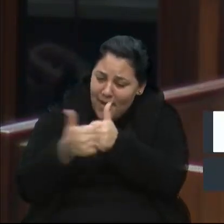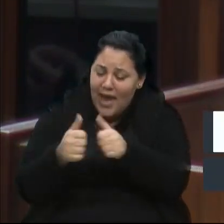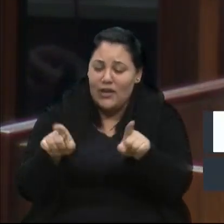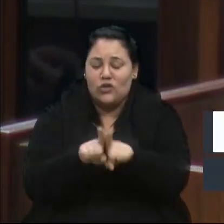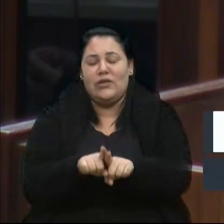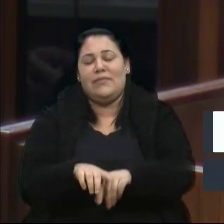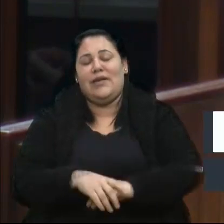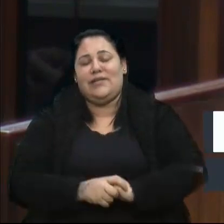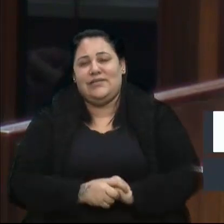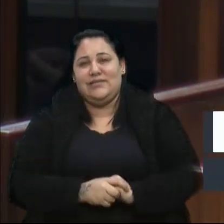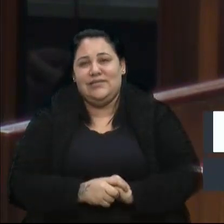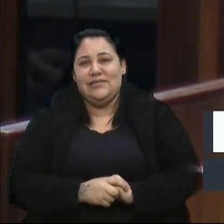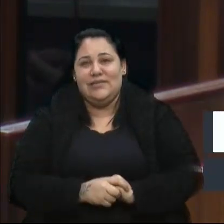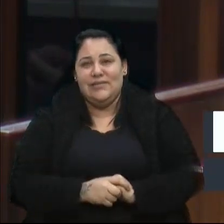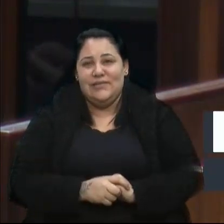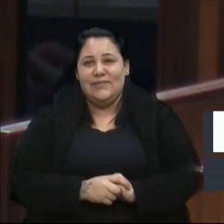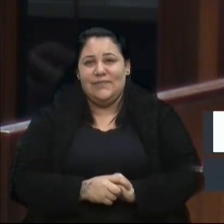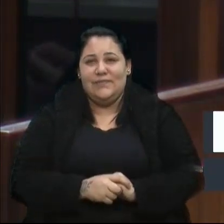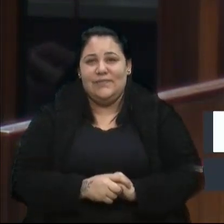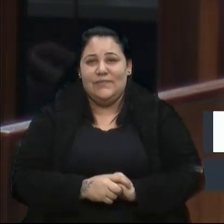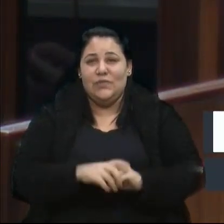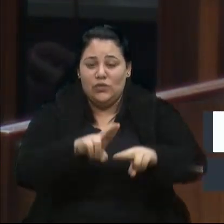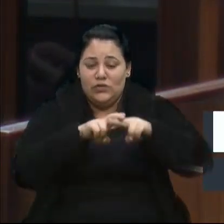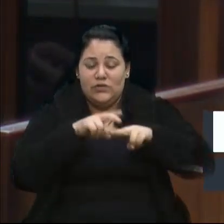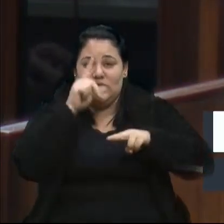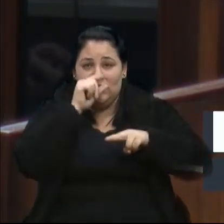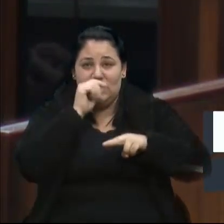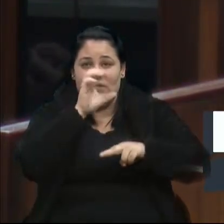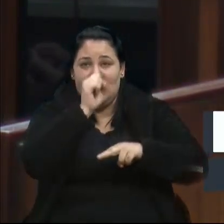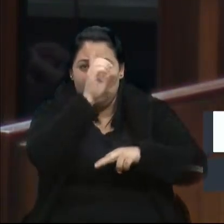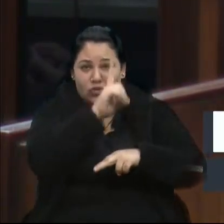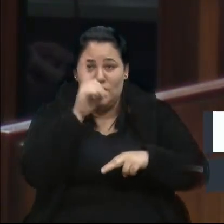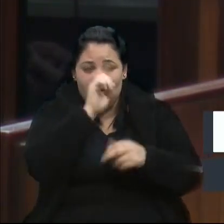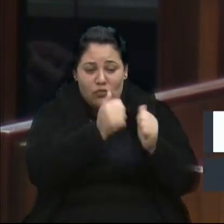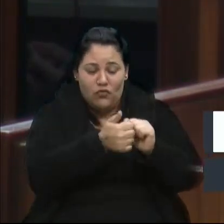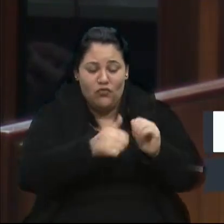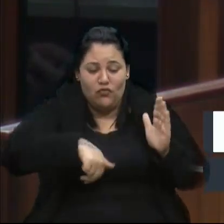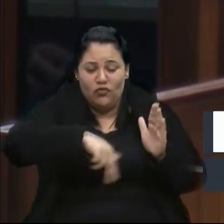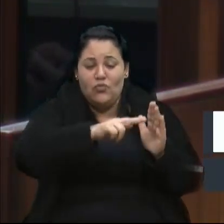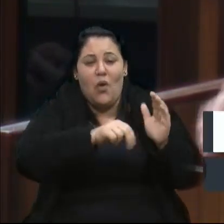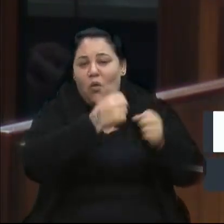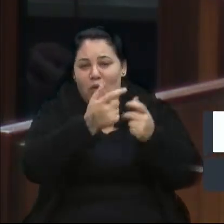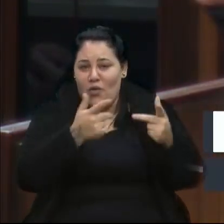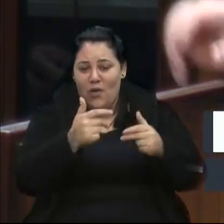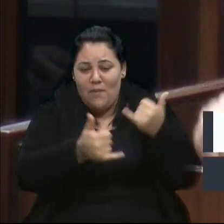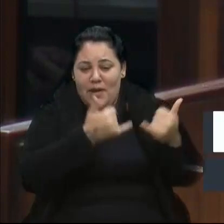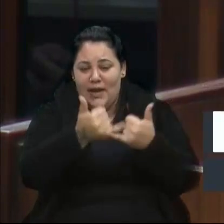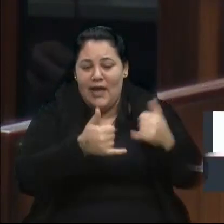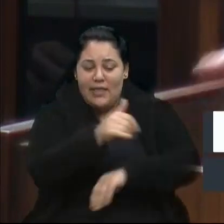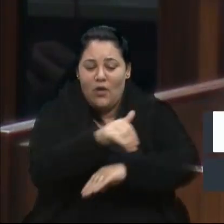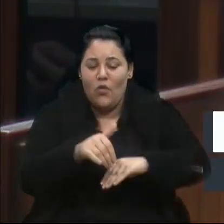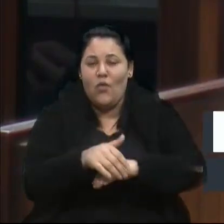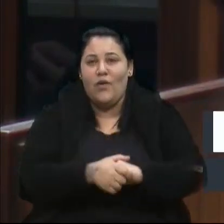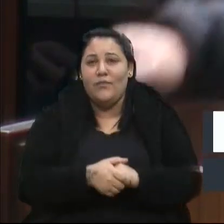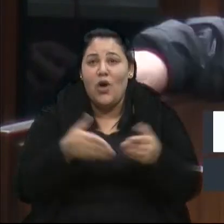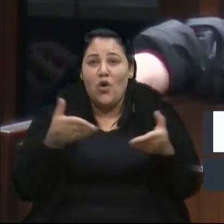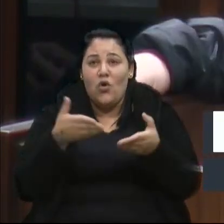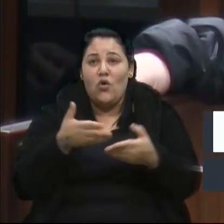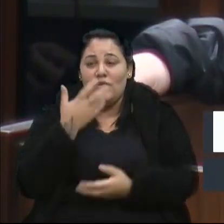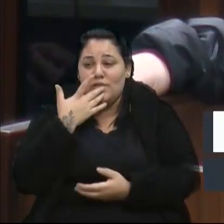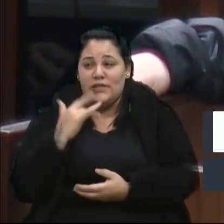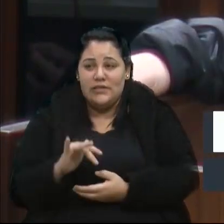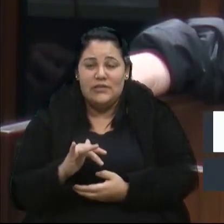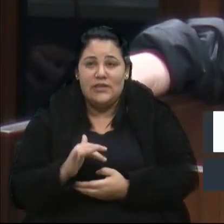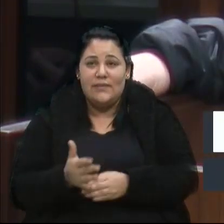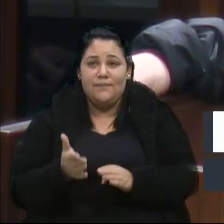vezes, o vereador Fantinel, no final de semana, jogar uma bola na rua lá, que era de praxe. Hoje não mais, né? As crianças ficam